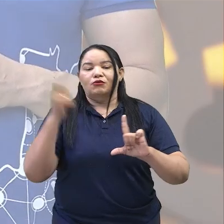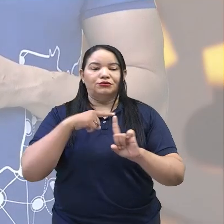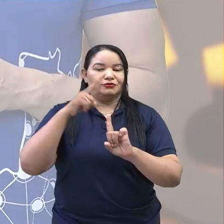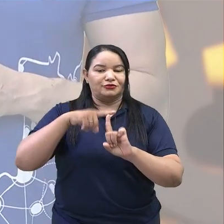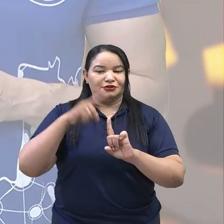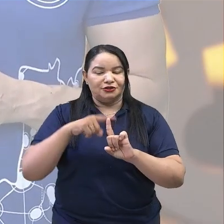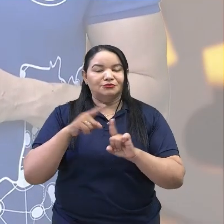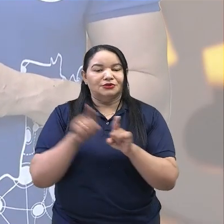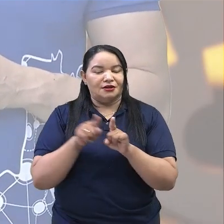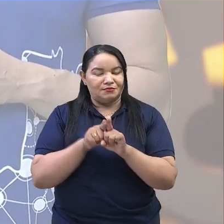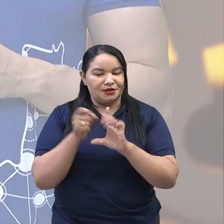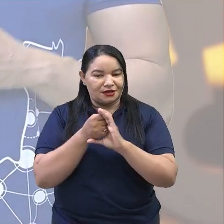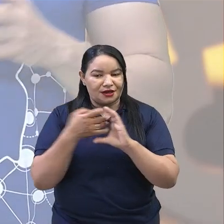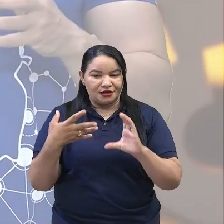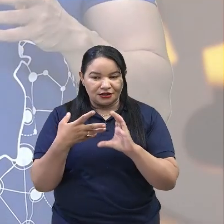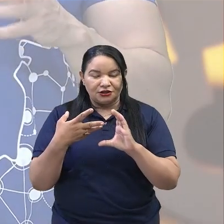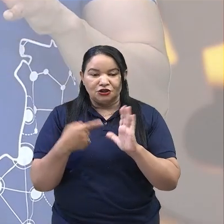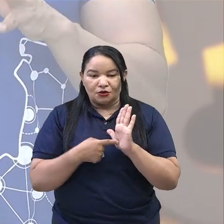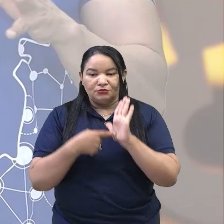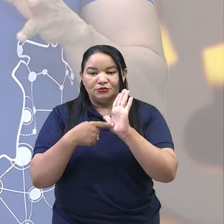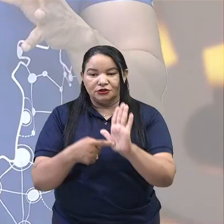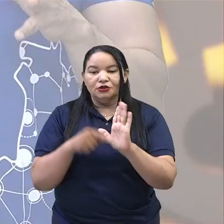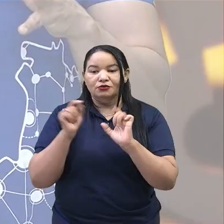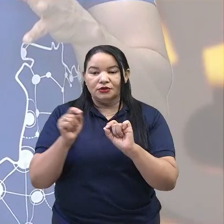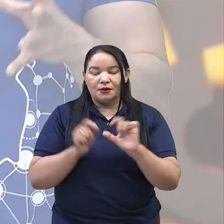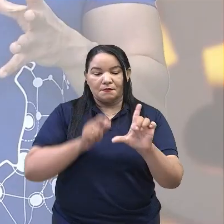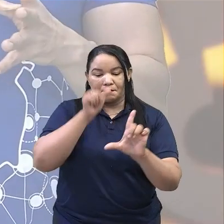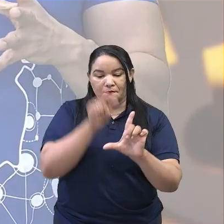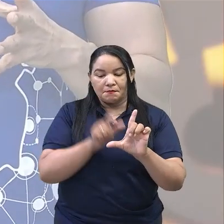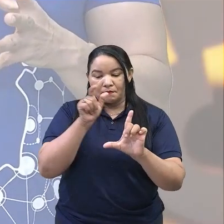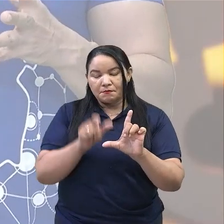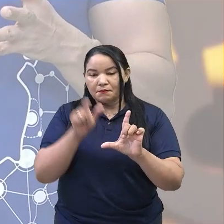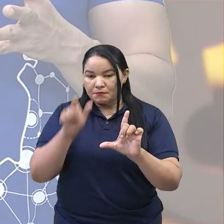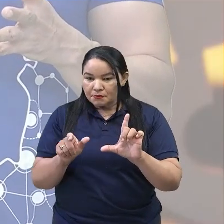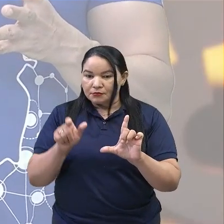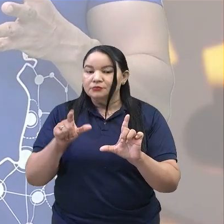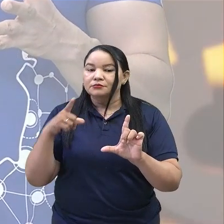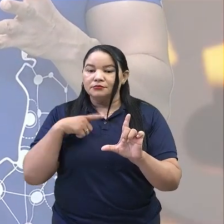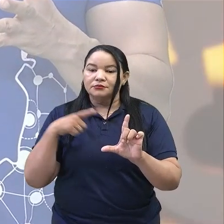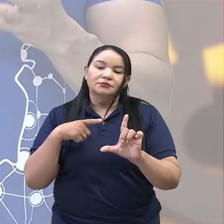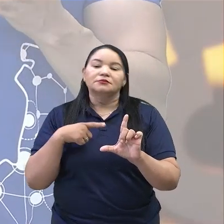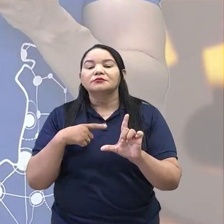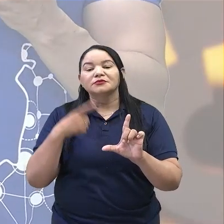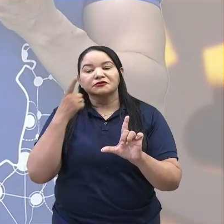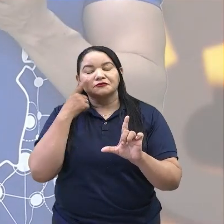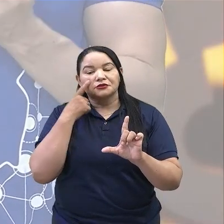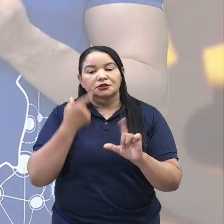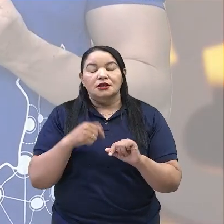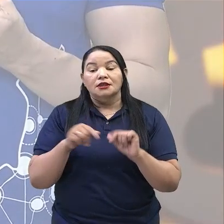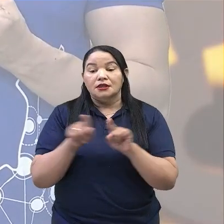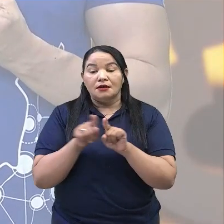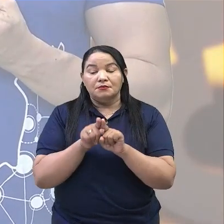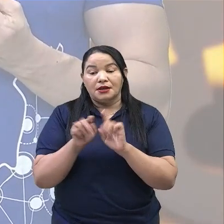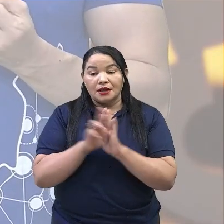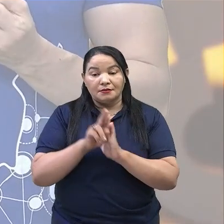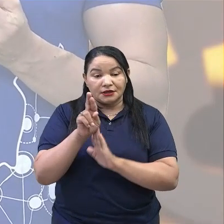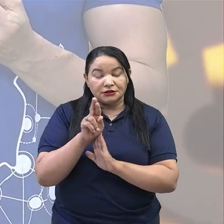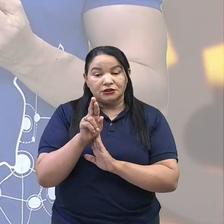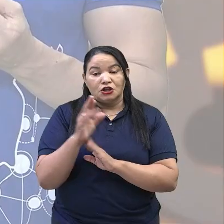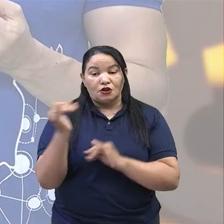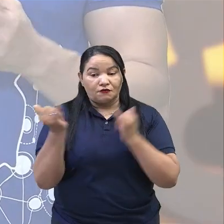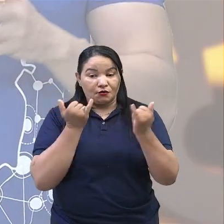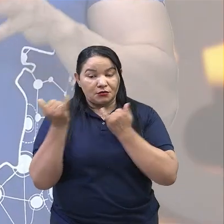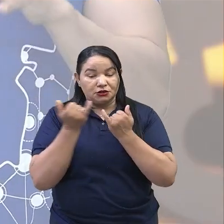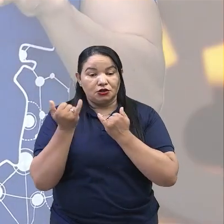quero caracterizar aqui com vocês, que é o gráfico de barra ou coluna. Representa ali dados por meio